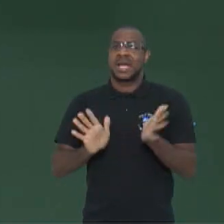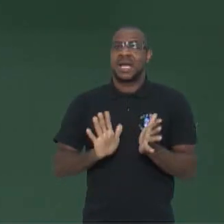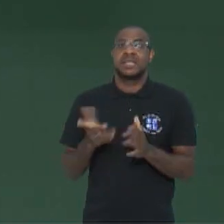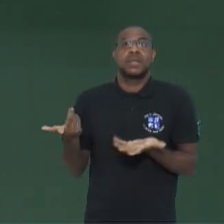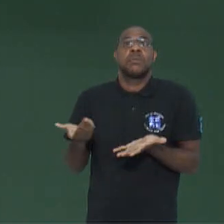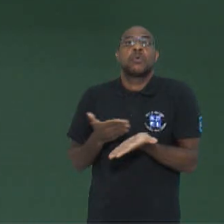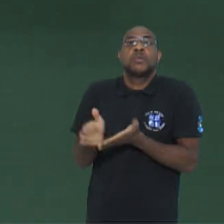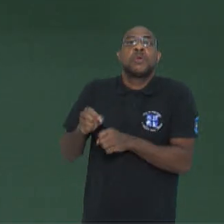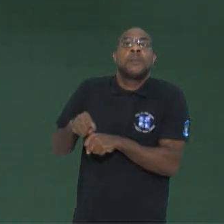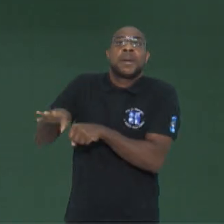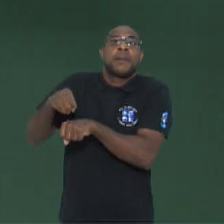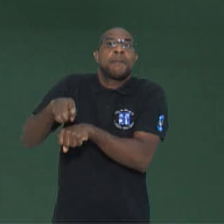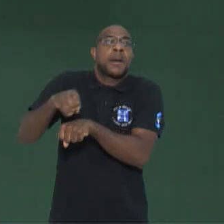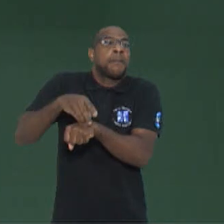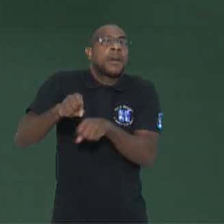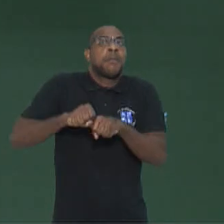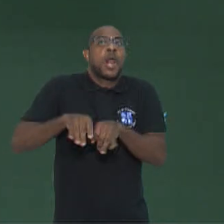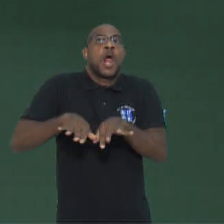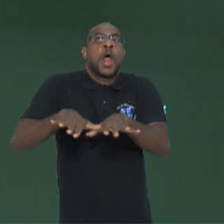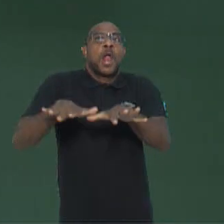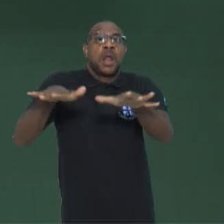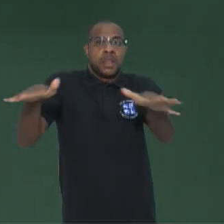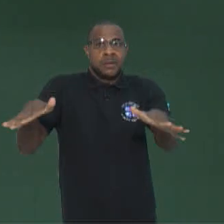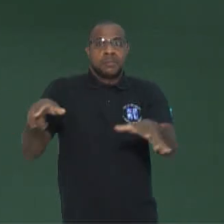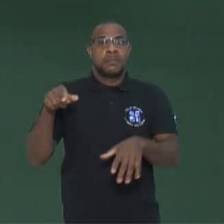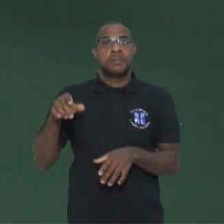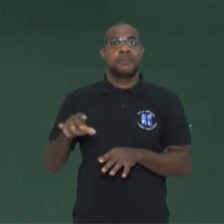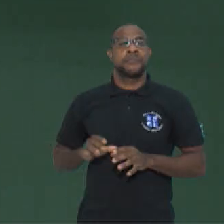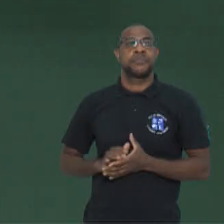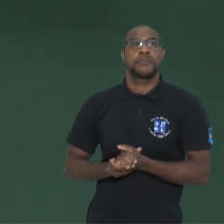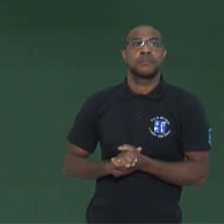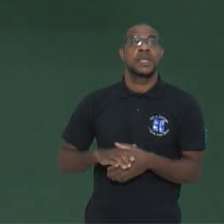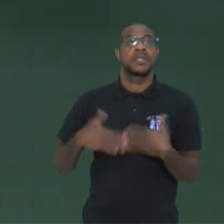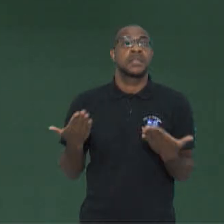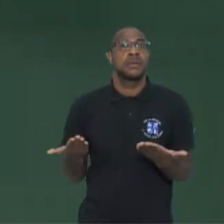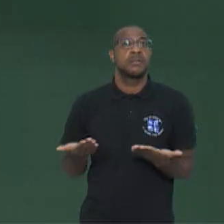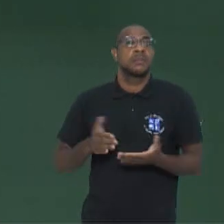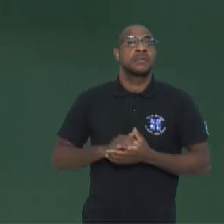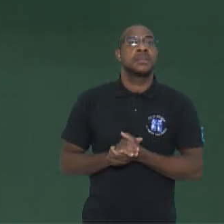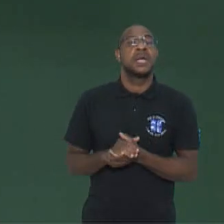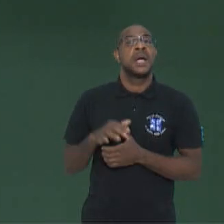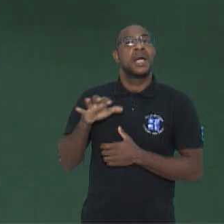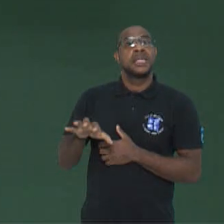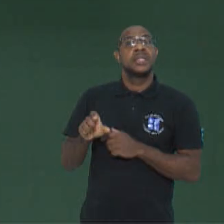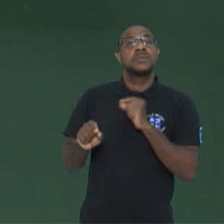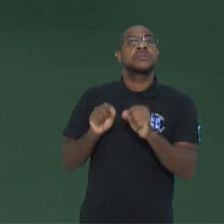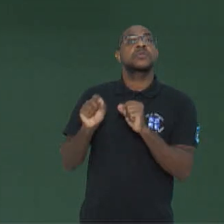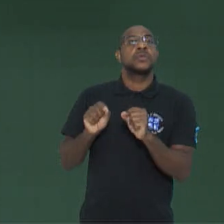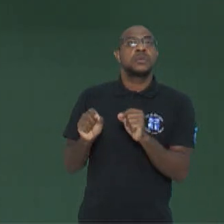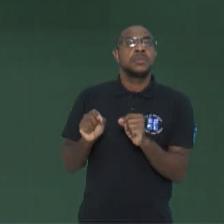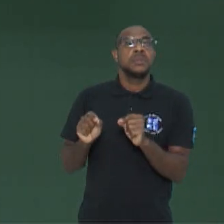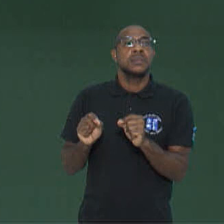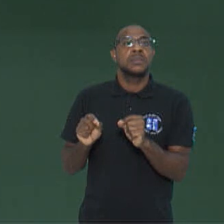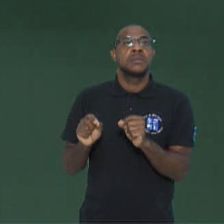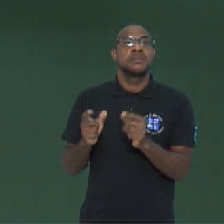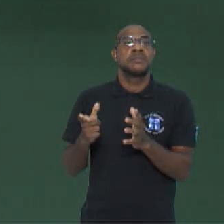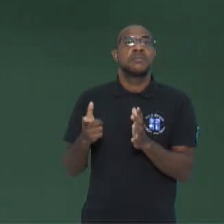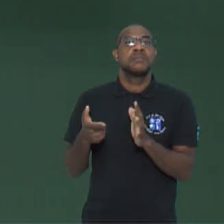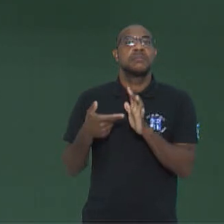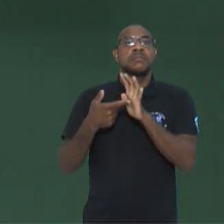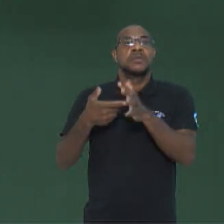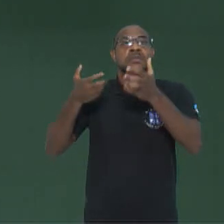contaminadas passando para outras pessoas. E assim, então, ele trouxe para nós ali esse argumento